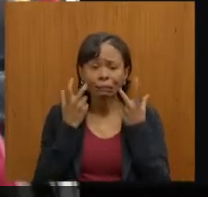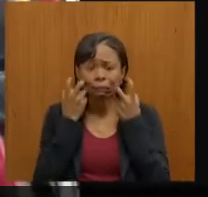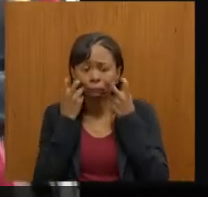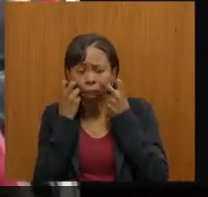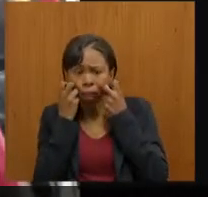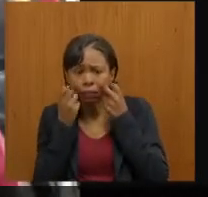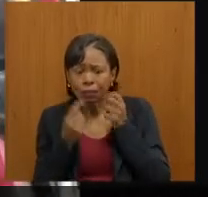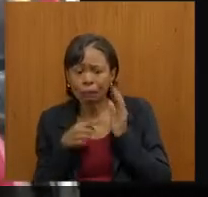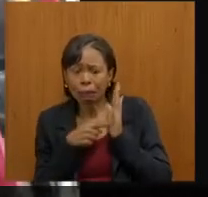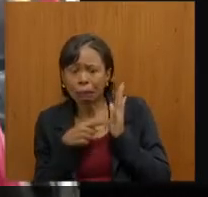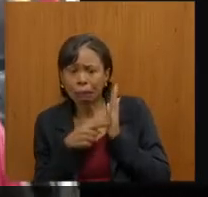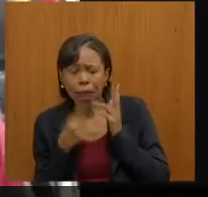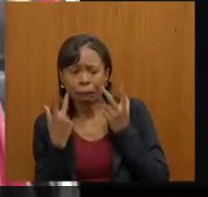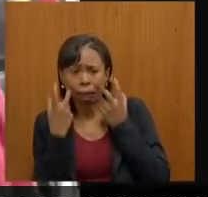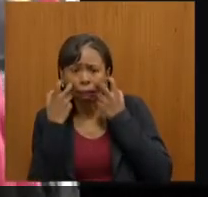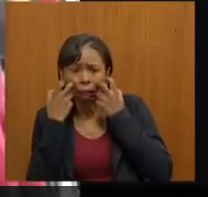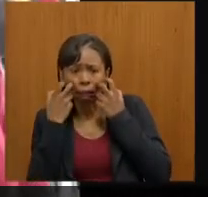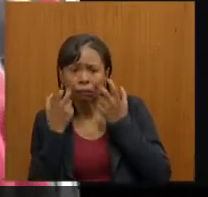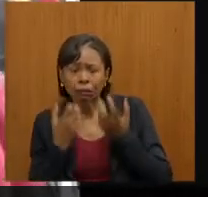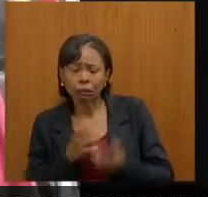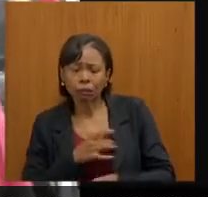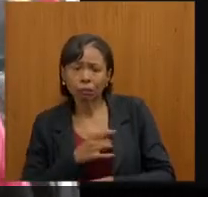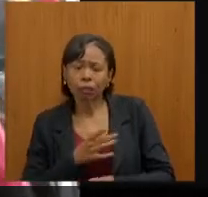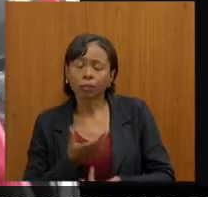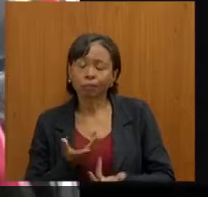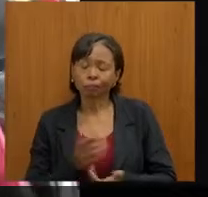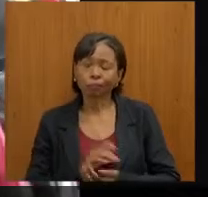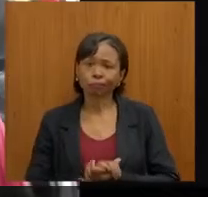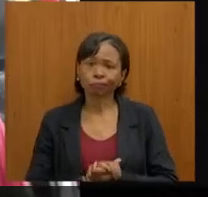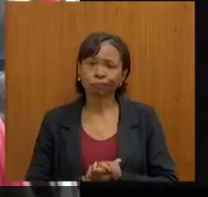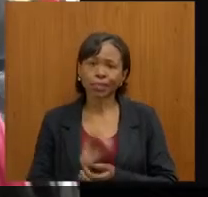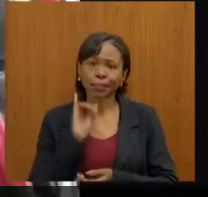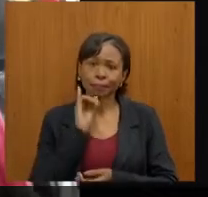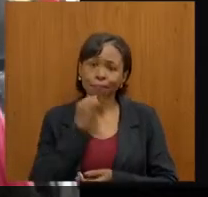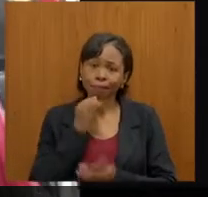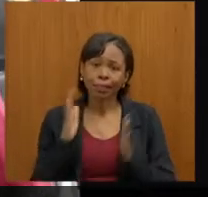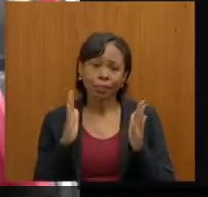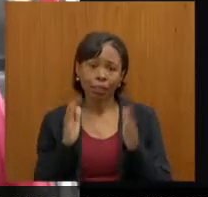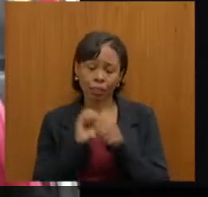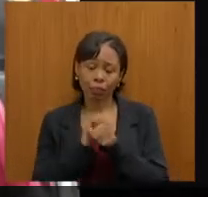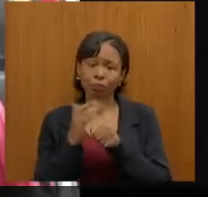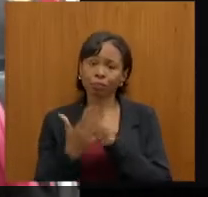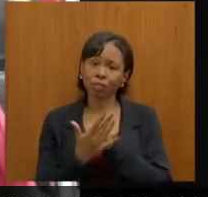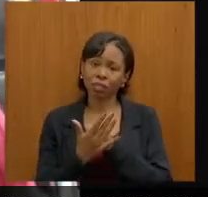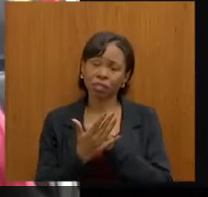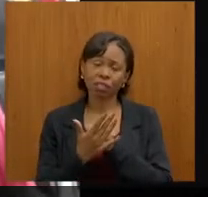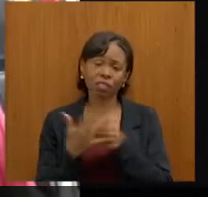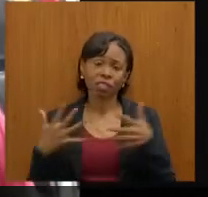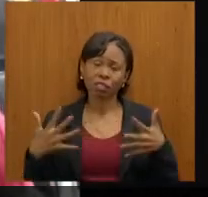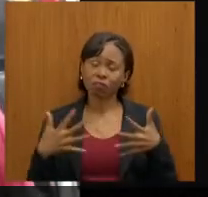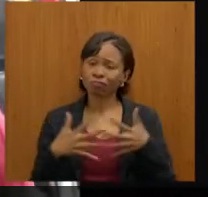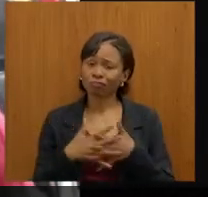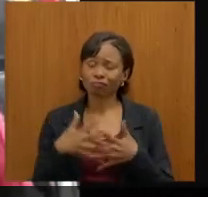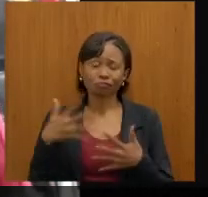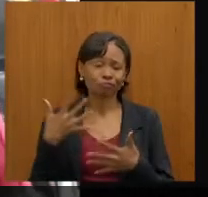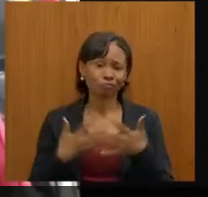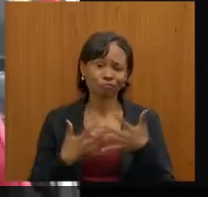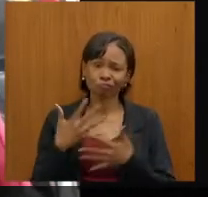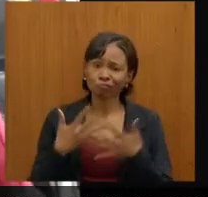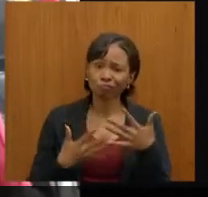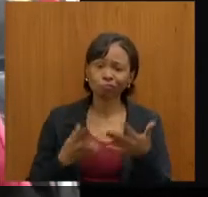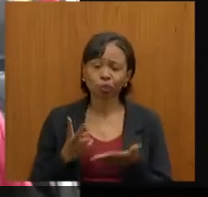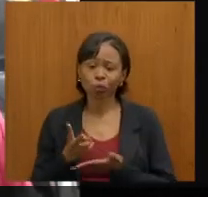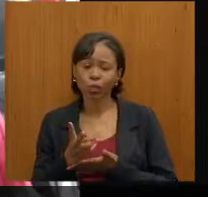oferecemos sempre em campanhas trabalhados infelizmente a pandemia fazer trabalhou um pouco né de trabalhar as nossas